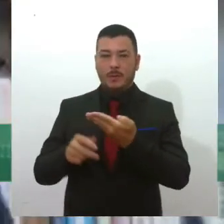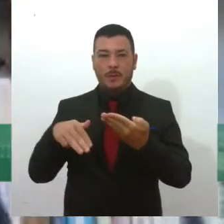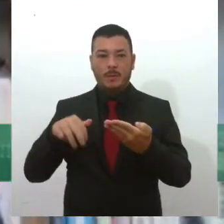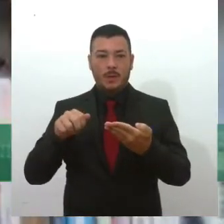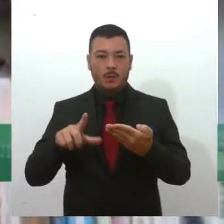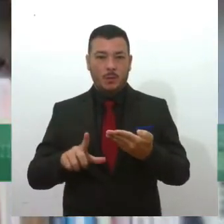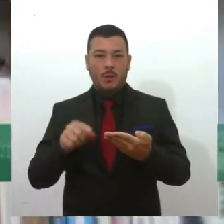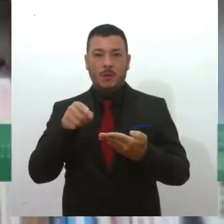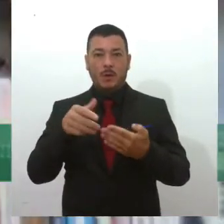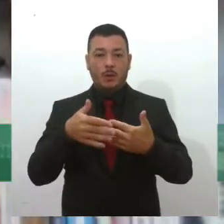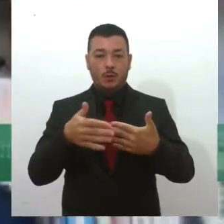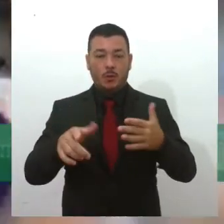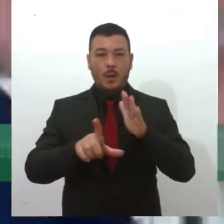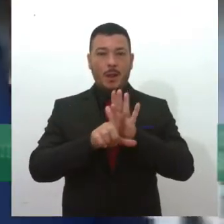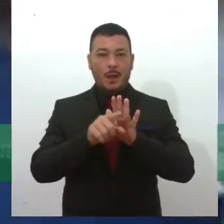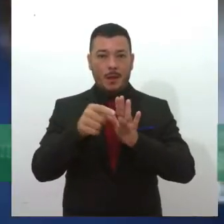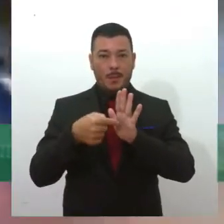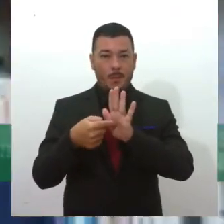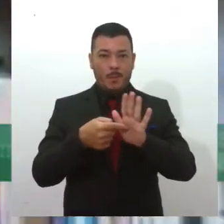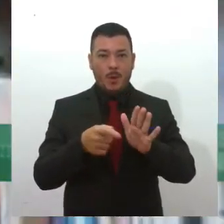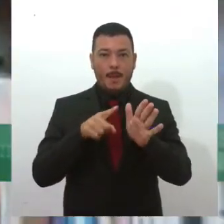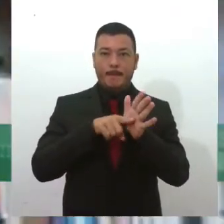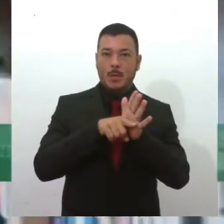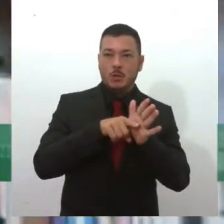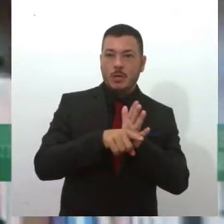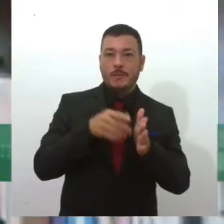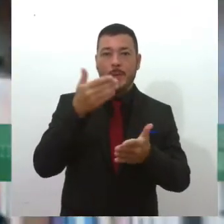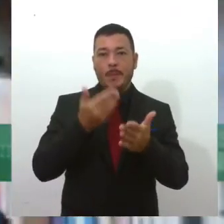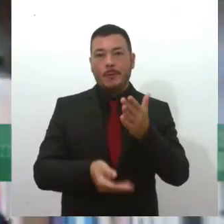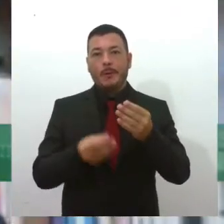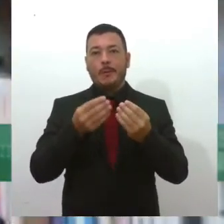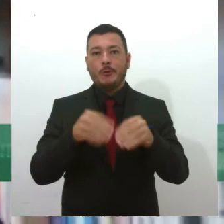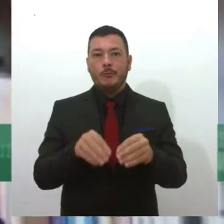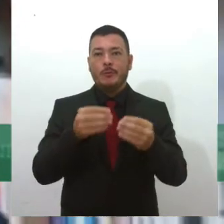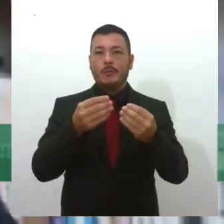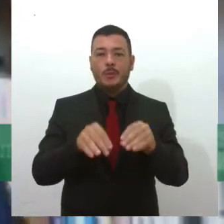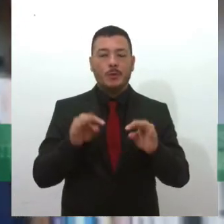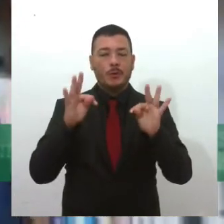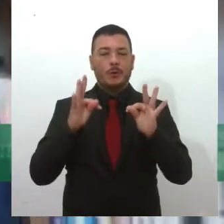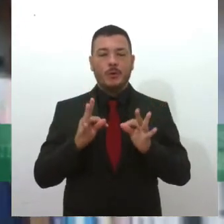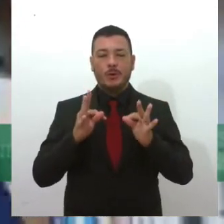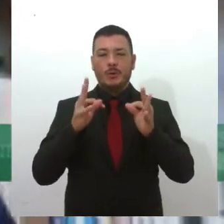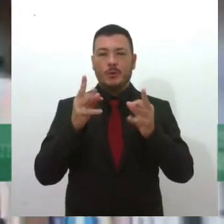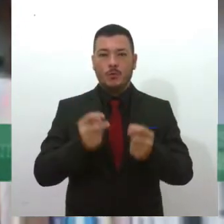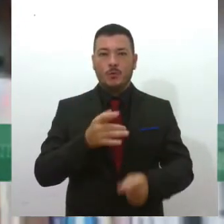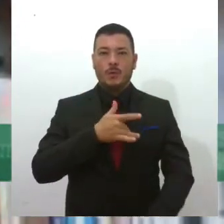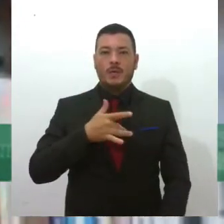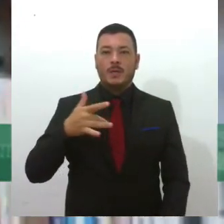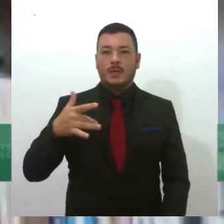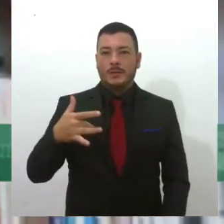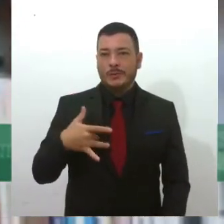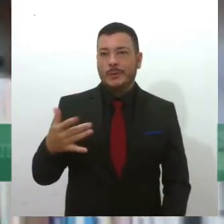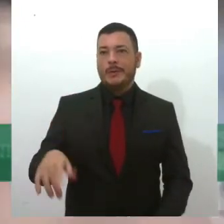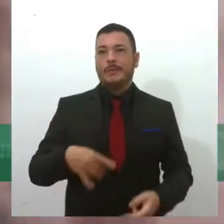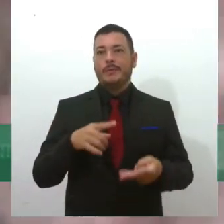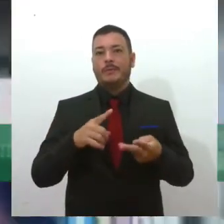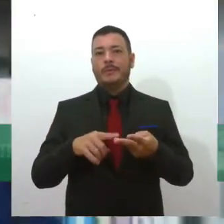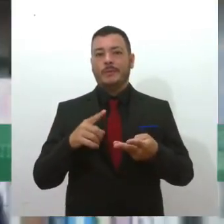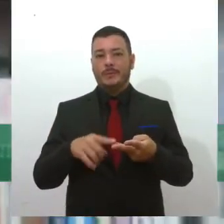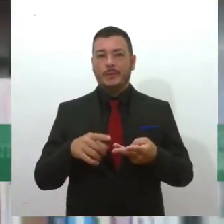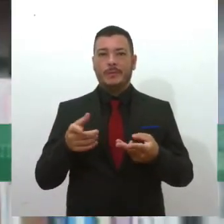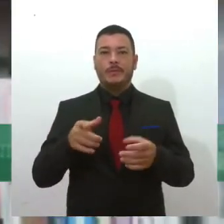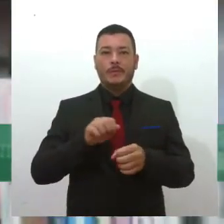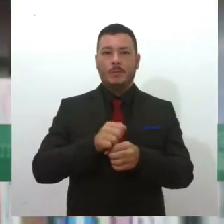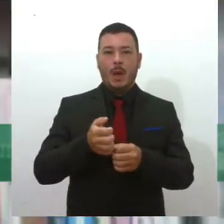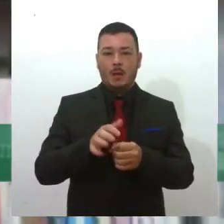como você acaba de apontar, a pesquisa, isso prejudica a saúde, isso prejudica o